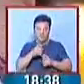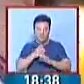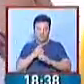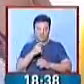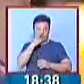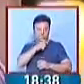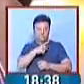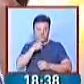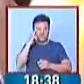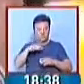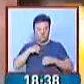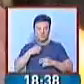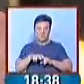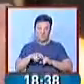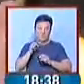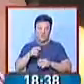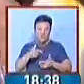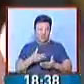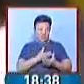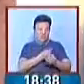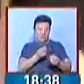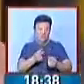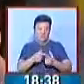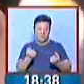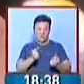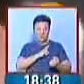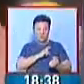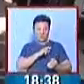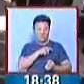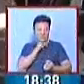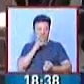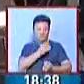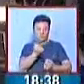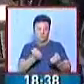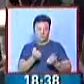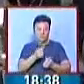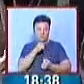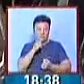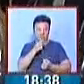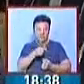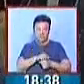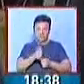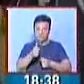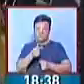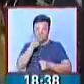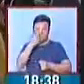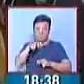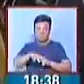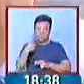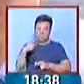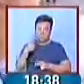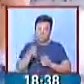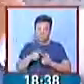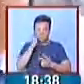que as pessoas assumam. Hoje utiliza-se muito o carro individual, nós vemos muitos carros na cidade com um ocupante apenas,